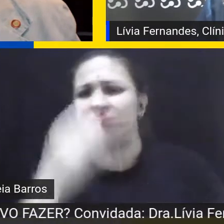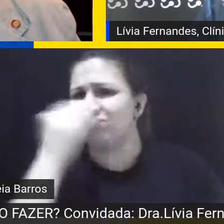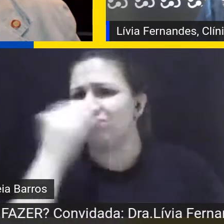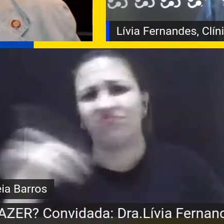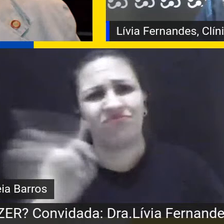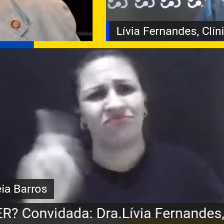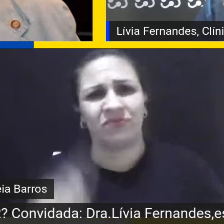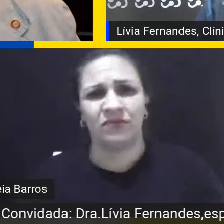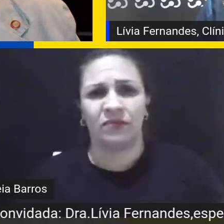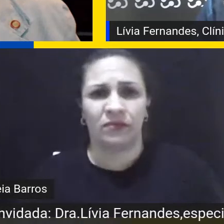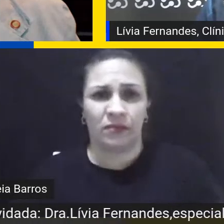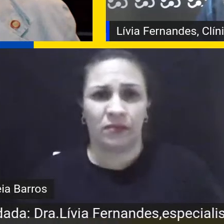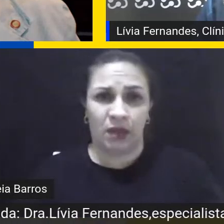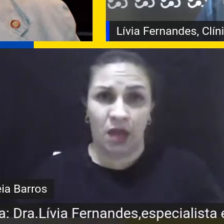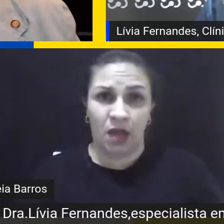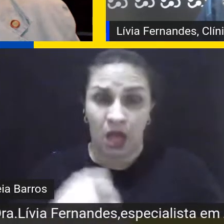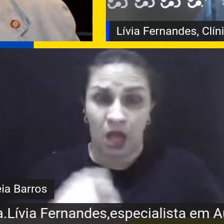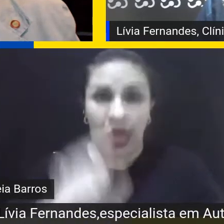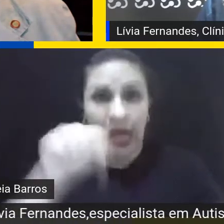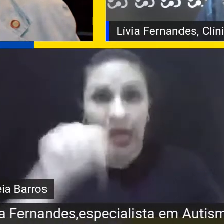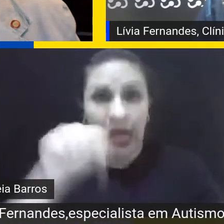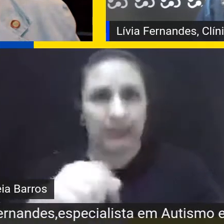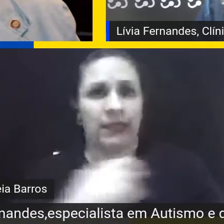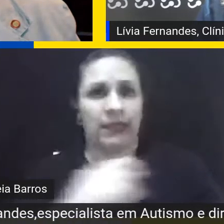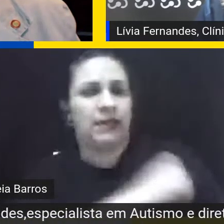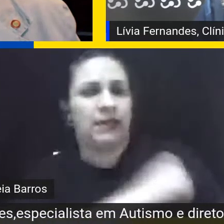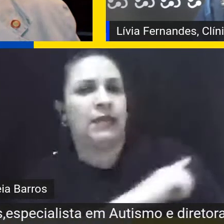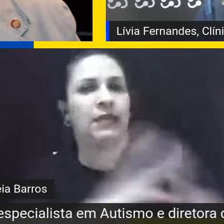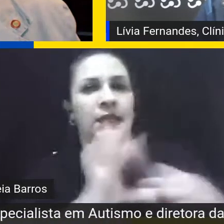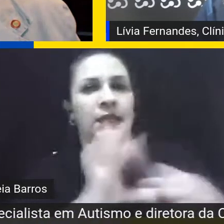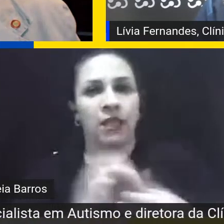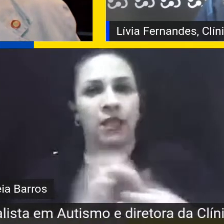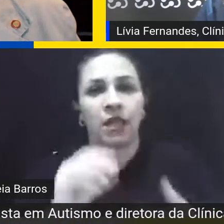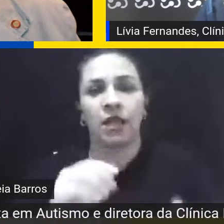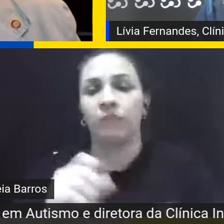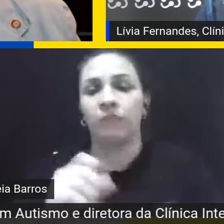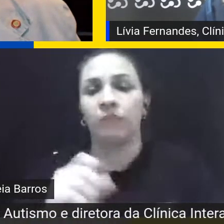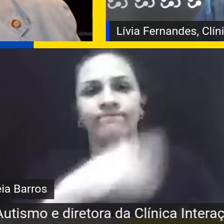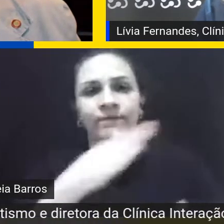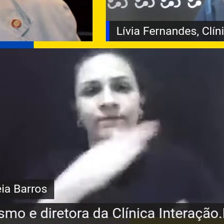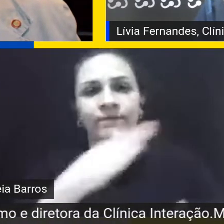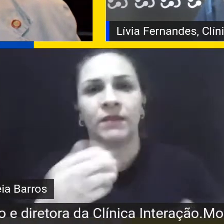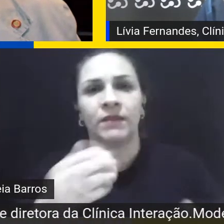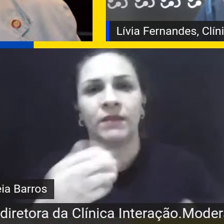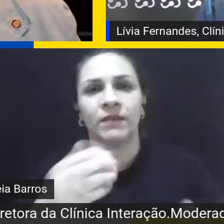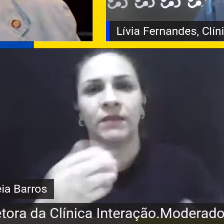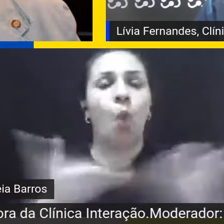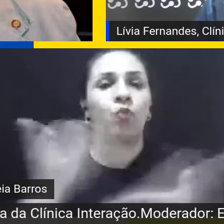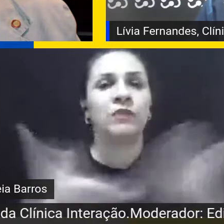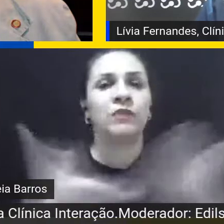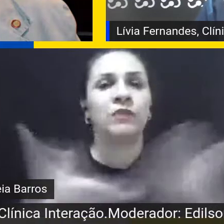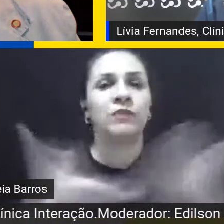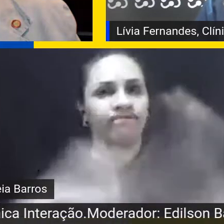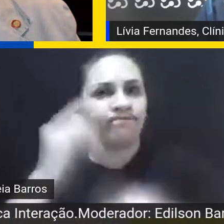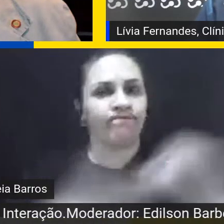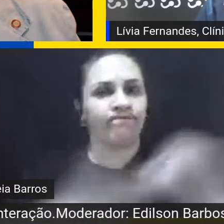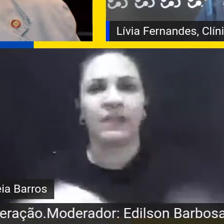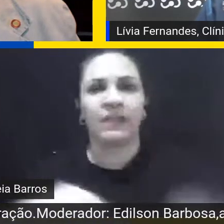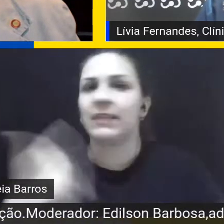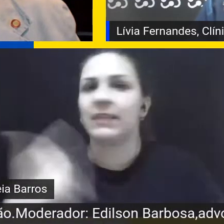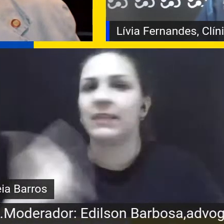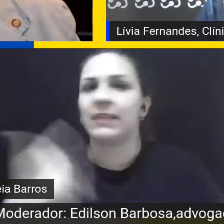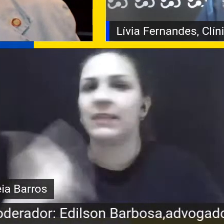modalidade que a gente ainda não voltou, que foram os grupos, as oficinas terapêuticas. Porque aqui a gente disponibiliza 3